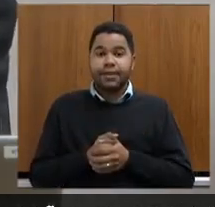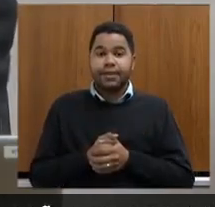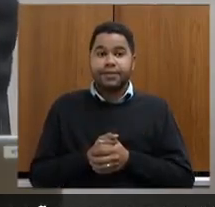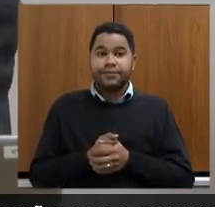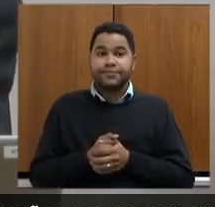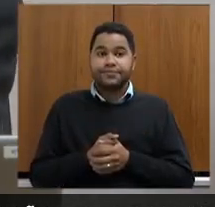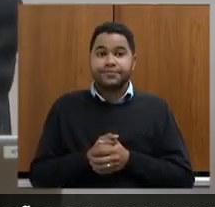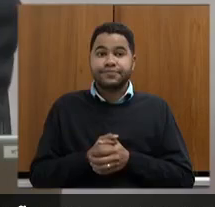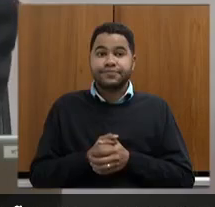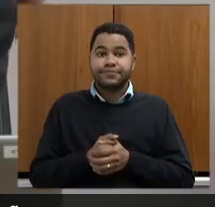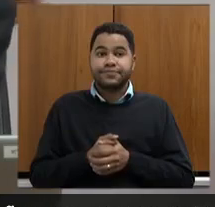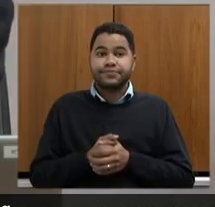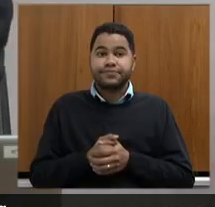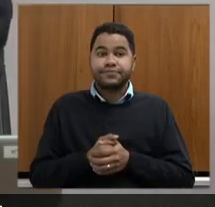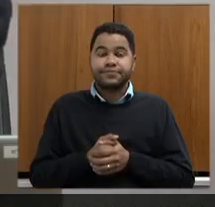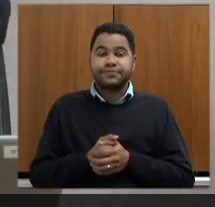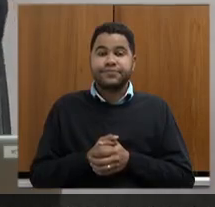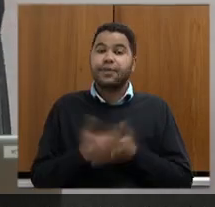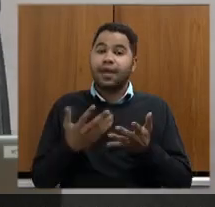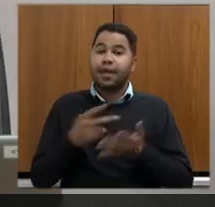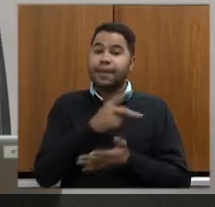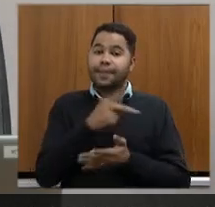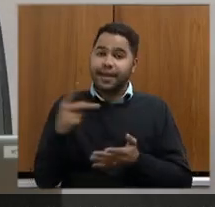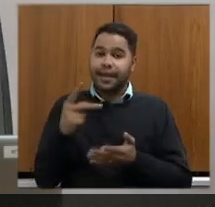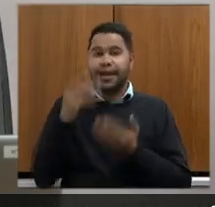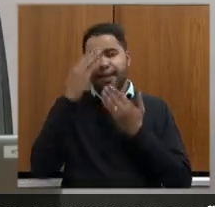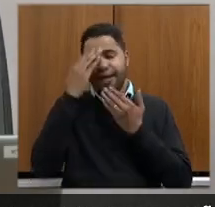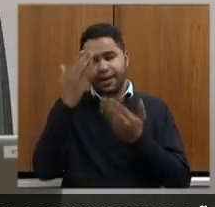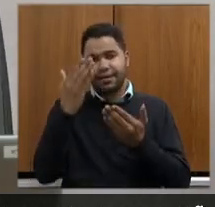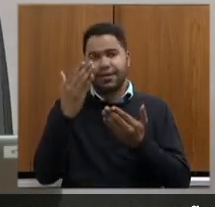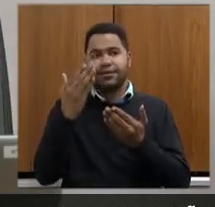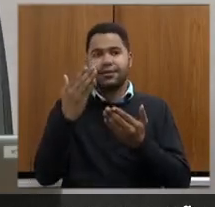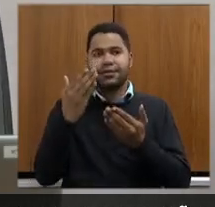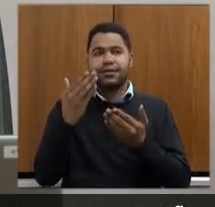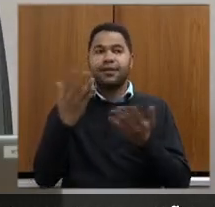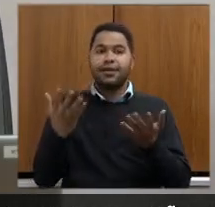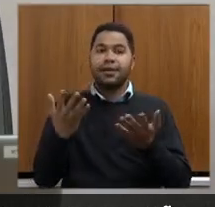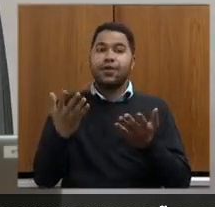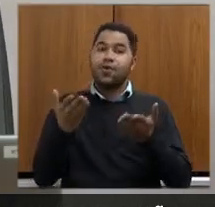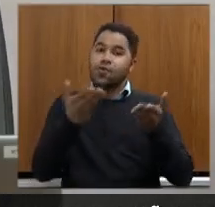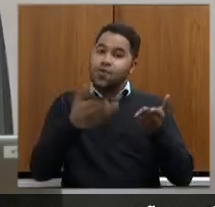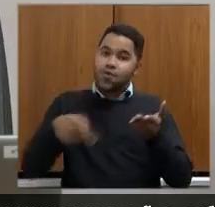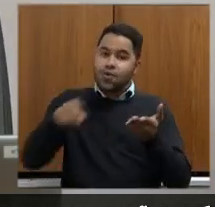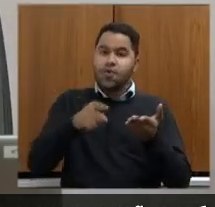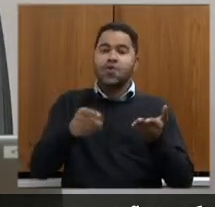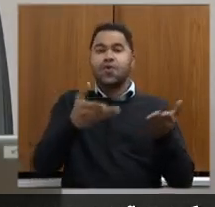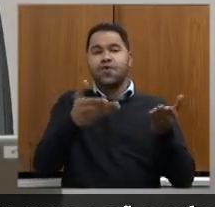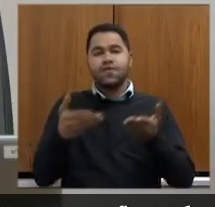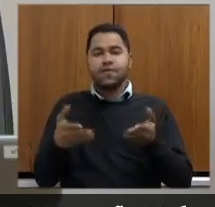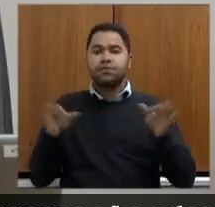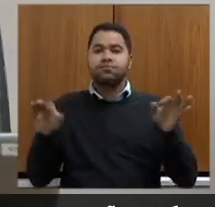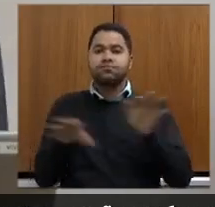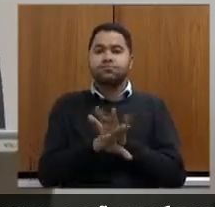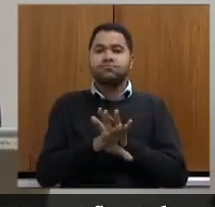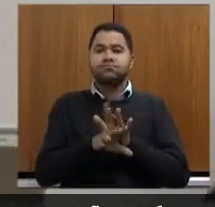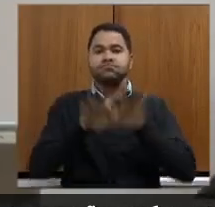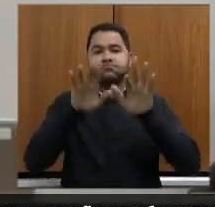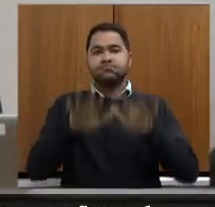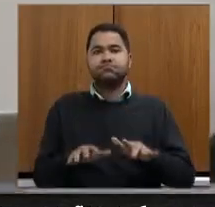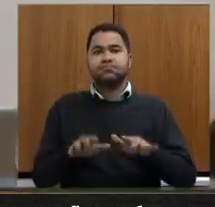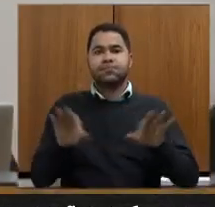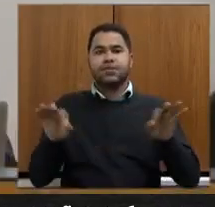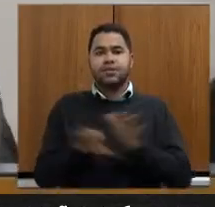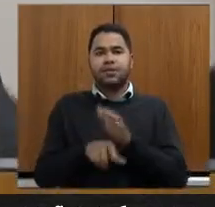da reunião e a presidência agradece a presença dos parlamentares dos convidados determina a lavratura da ata